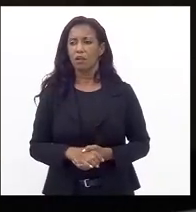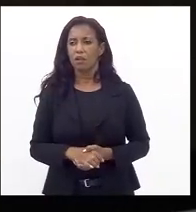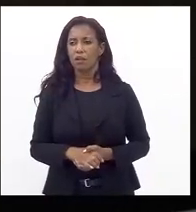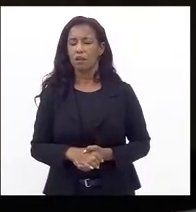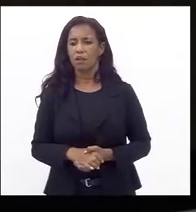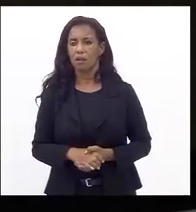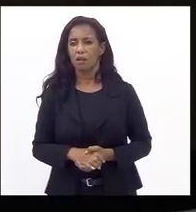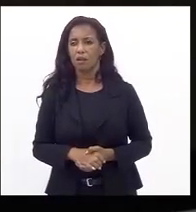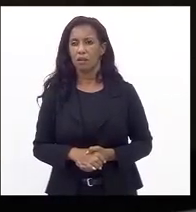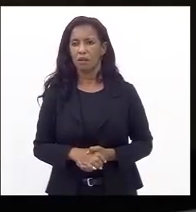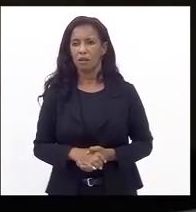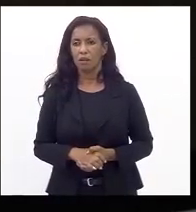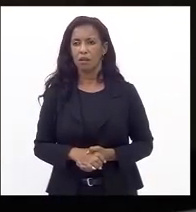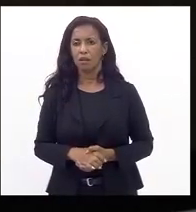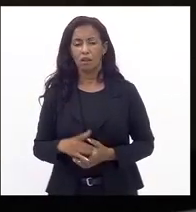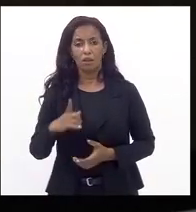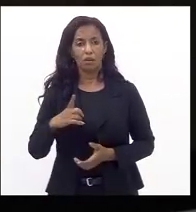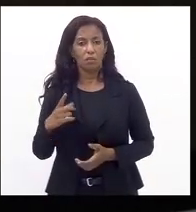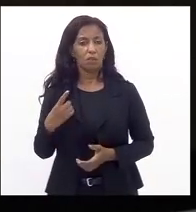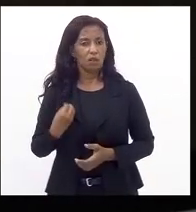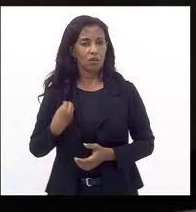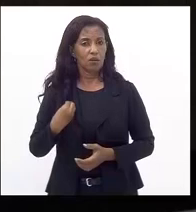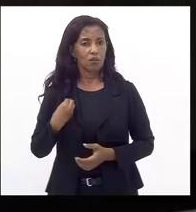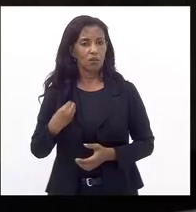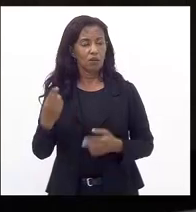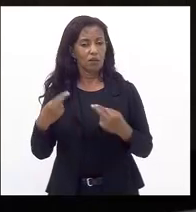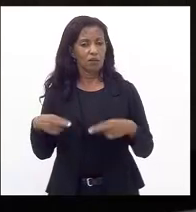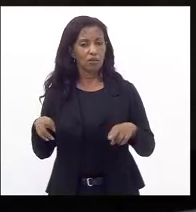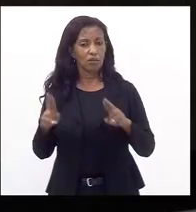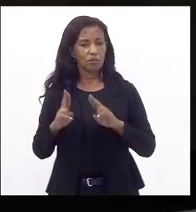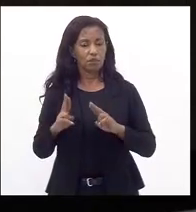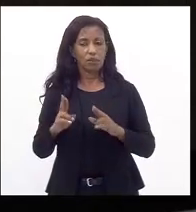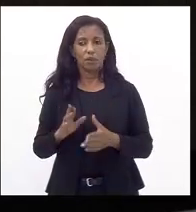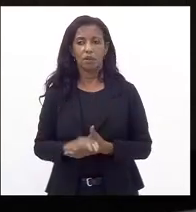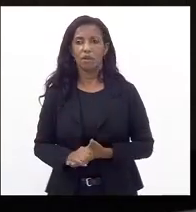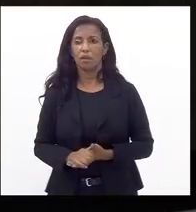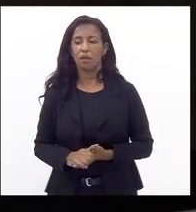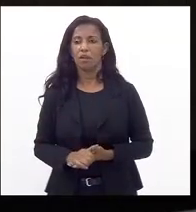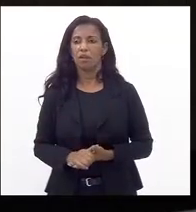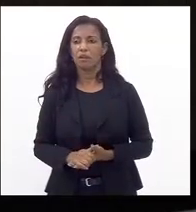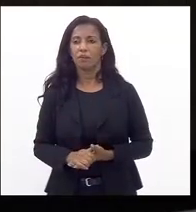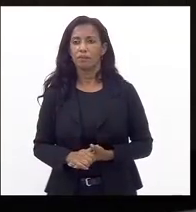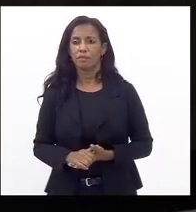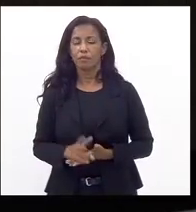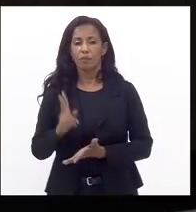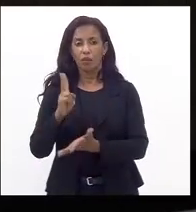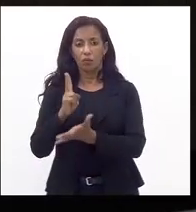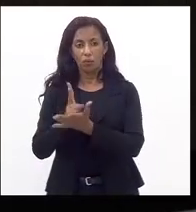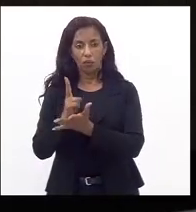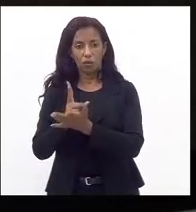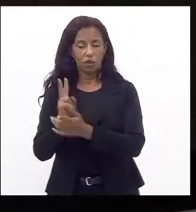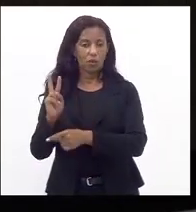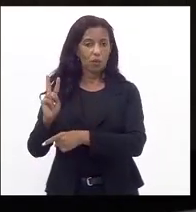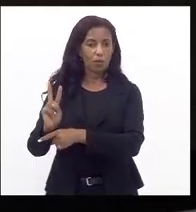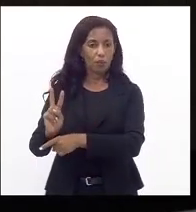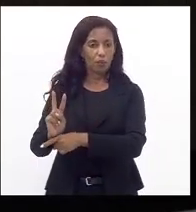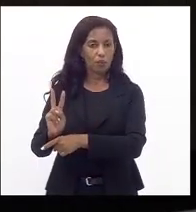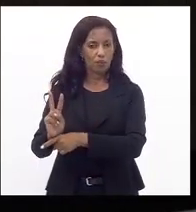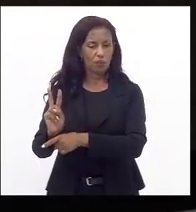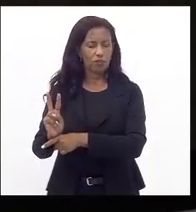sócio-presidente que eu mantenho vivo a esperança continuarei a ser um defensor